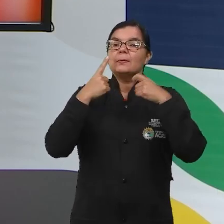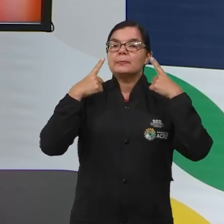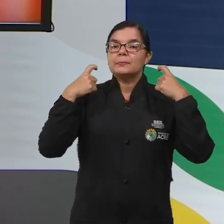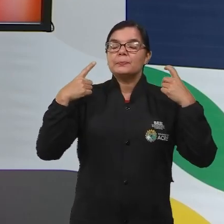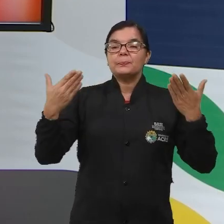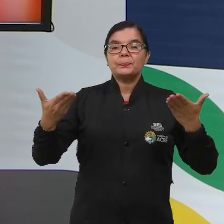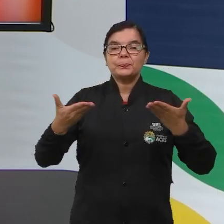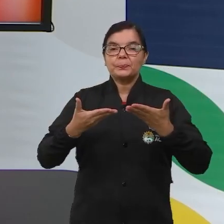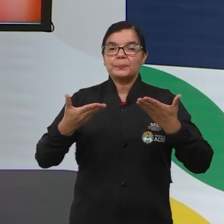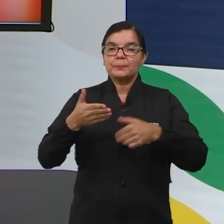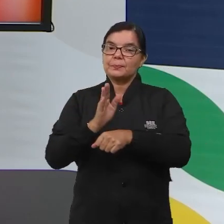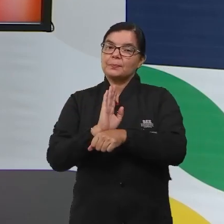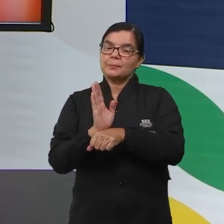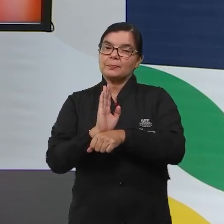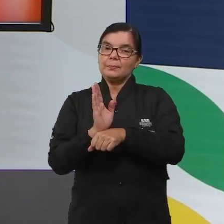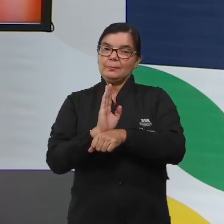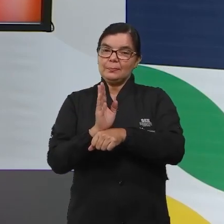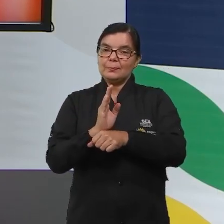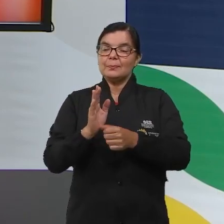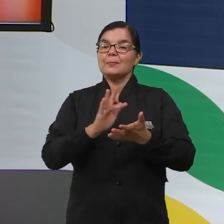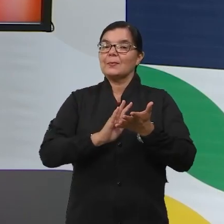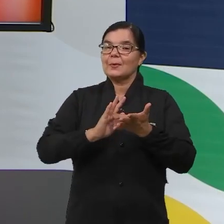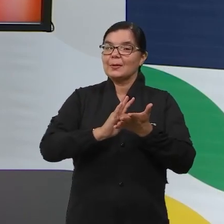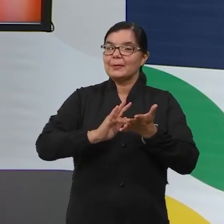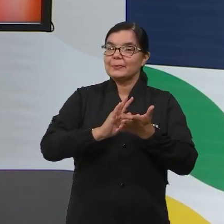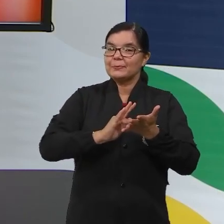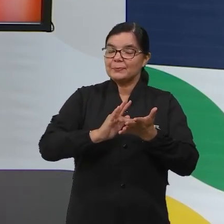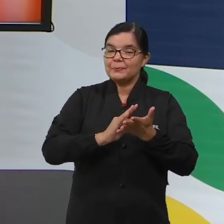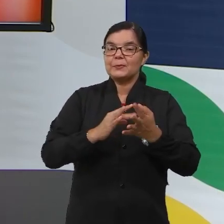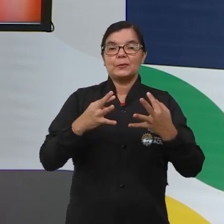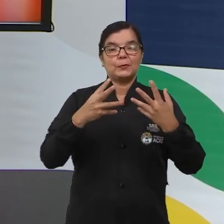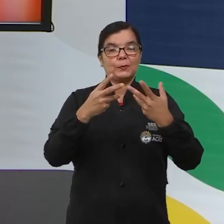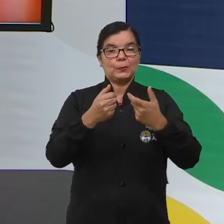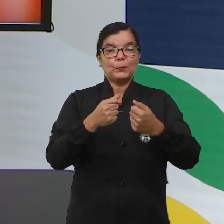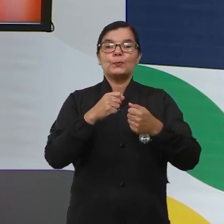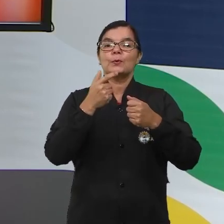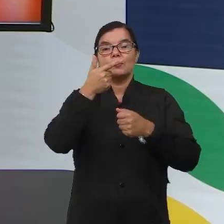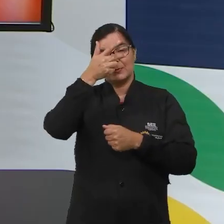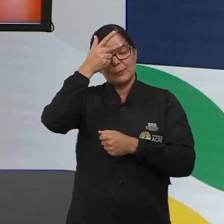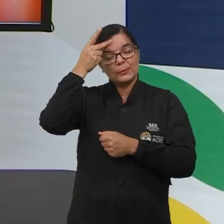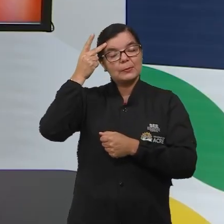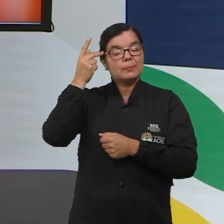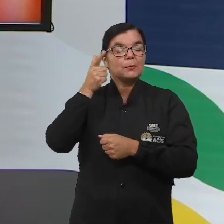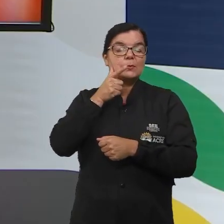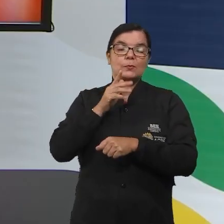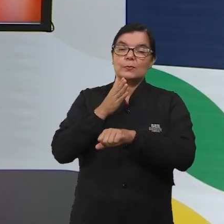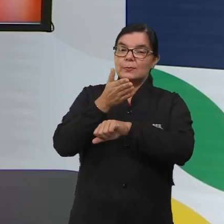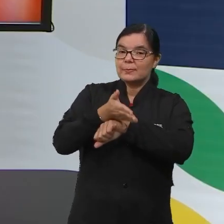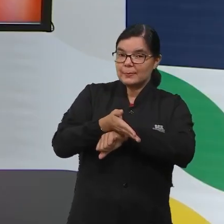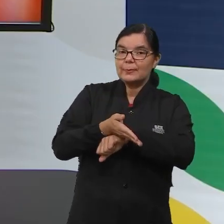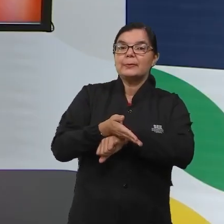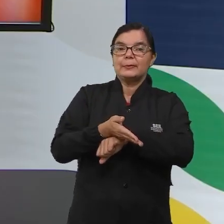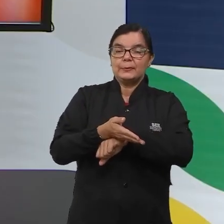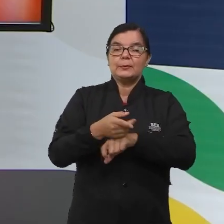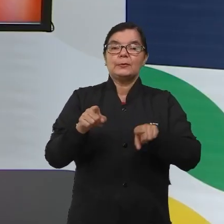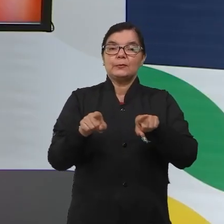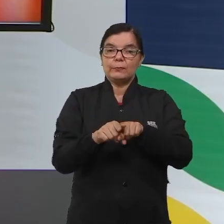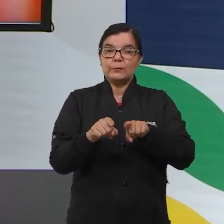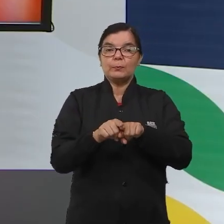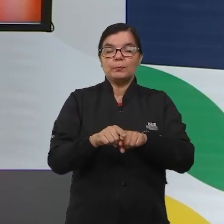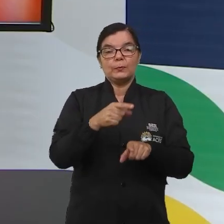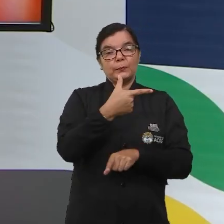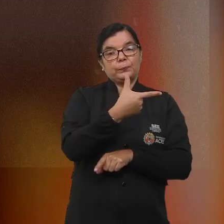e hoje esse cinema digital, né? Que todo mundo tem acesso à era aí dos streams. Então foi